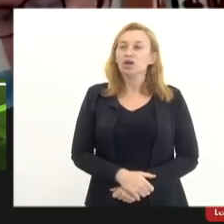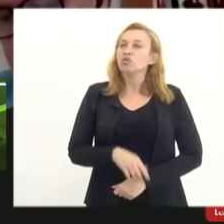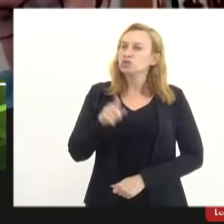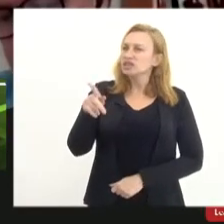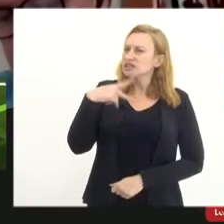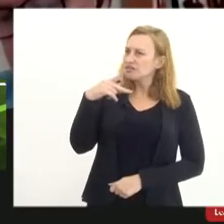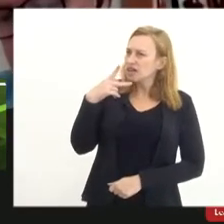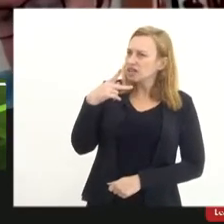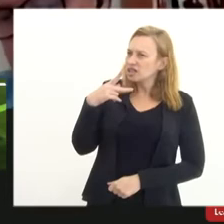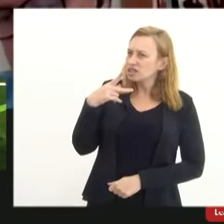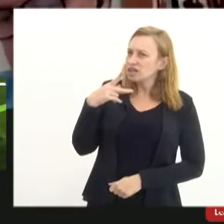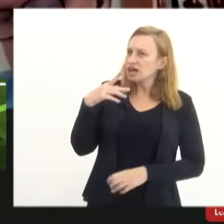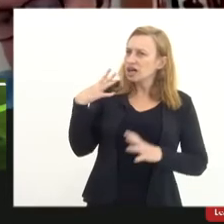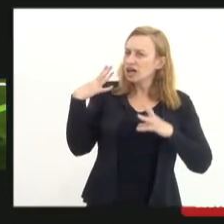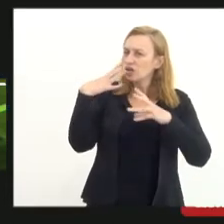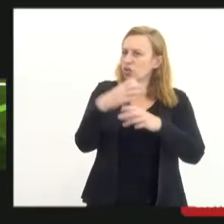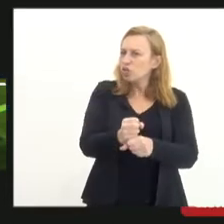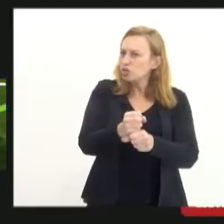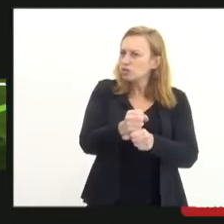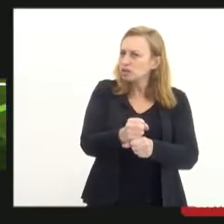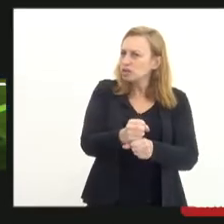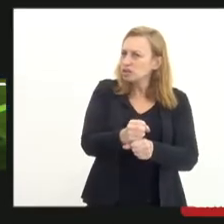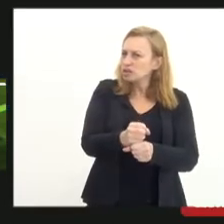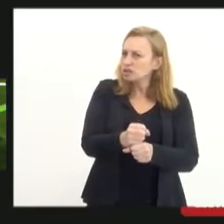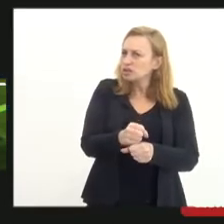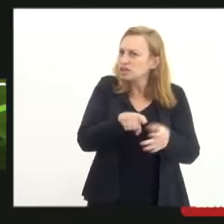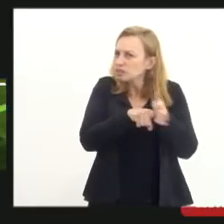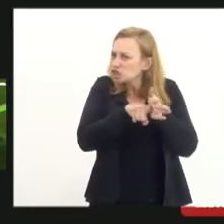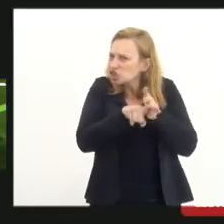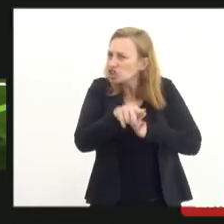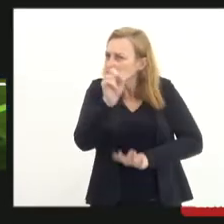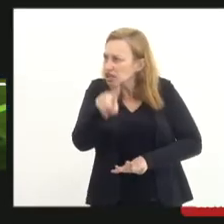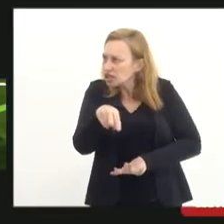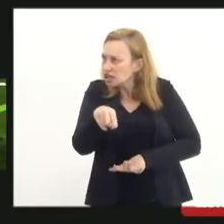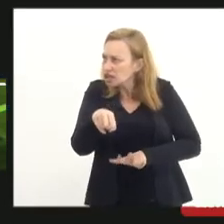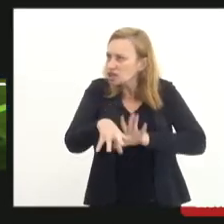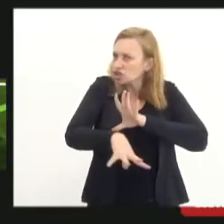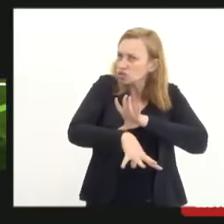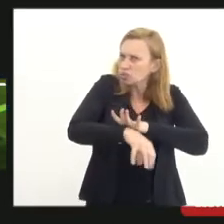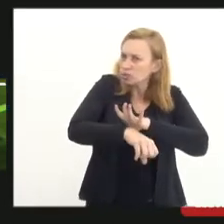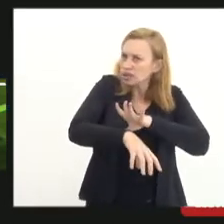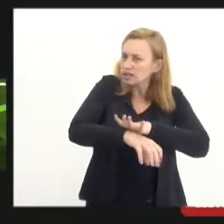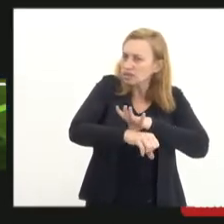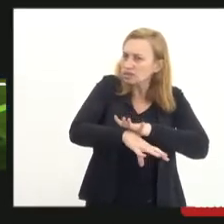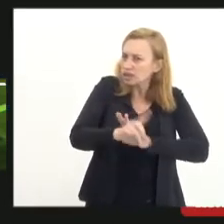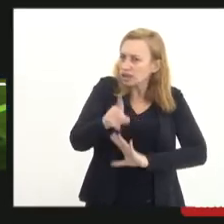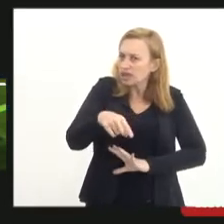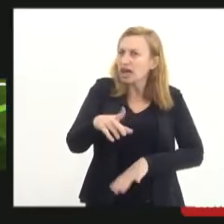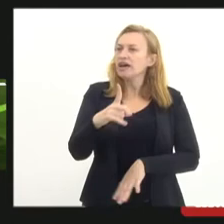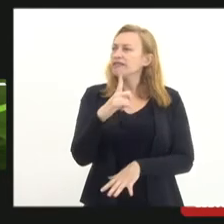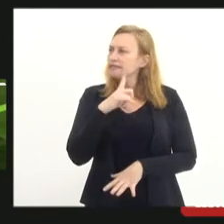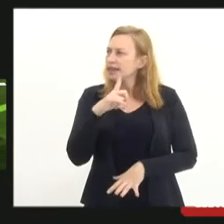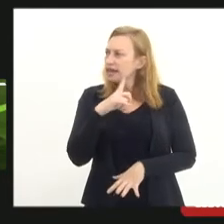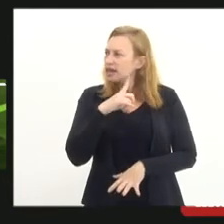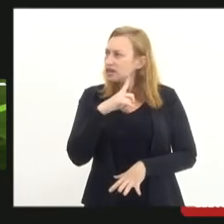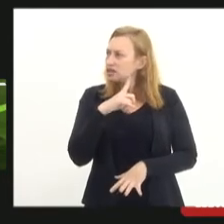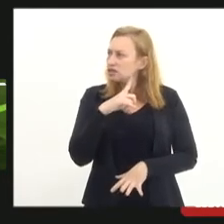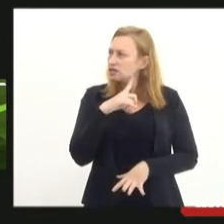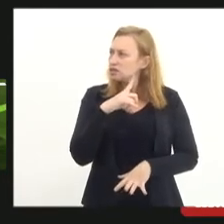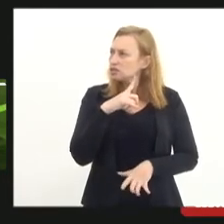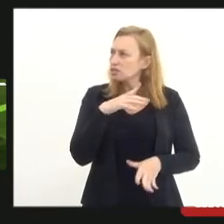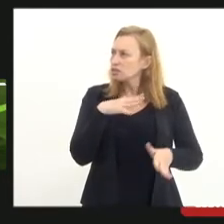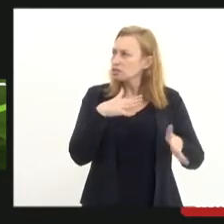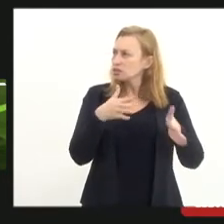estava falando da conclusão das pesquisas, né, de exploração. Tem um